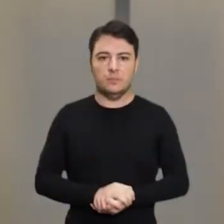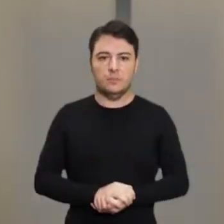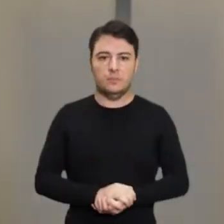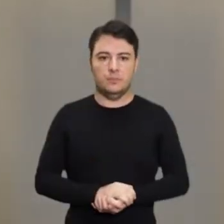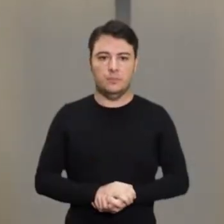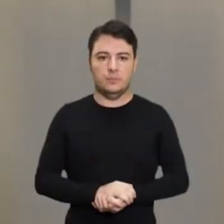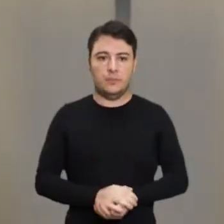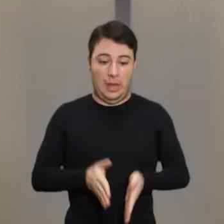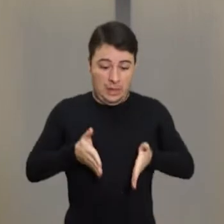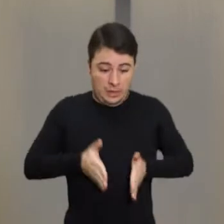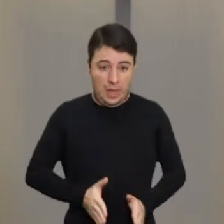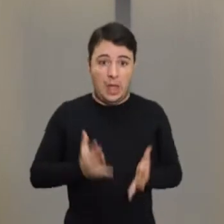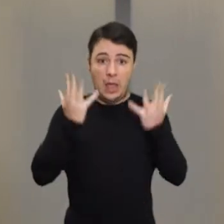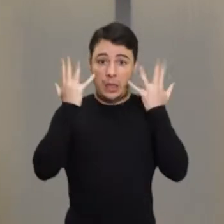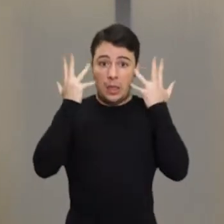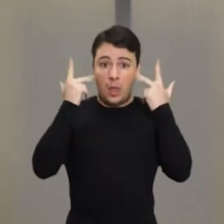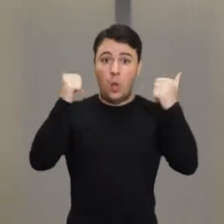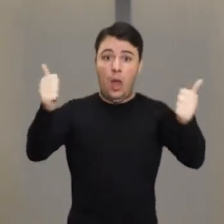gestante. O parto normal,